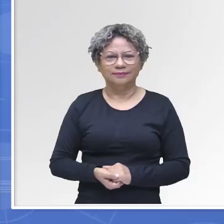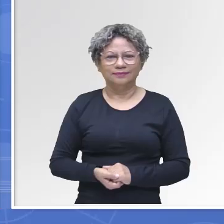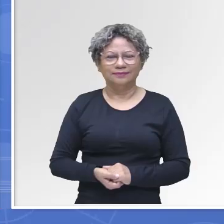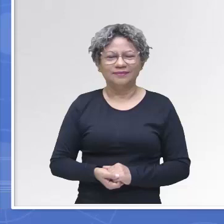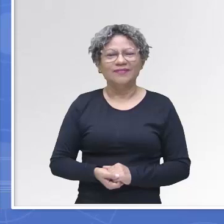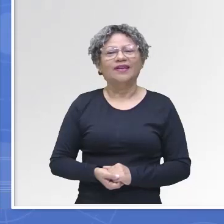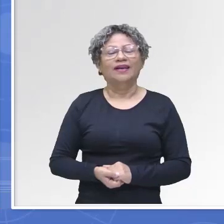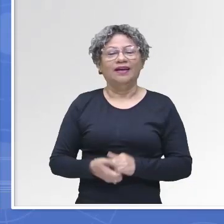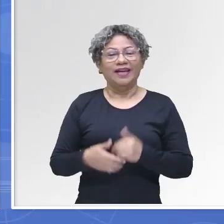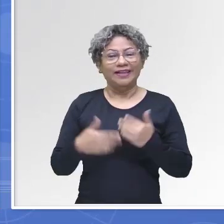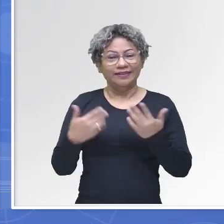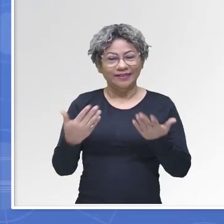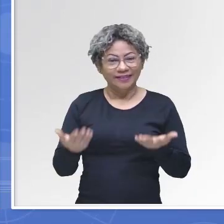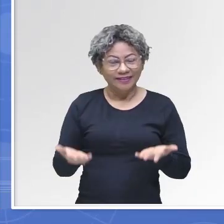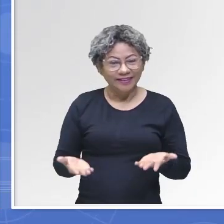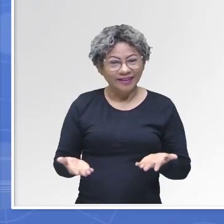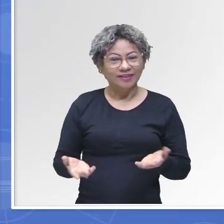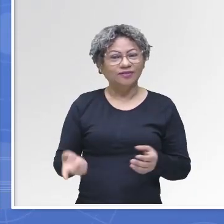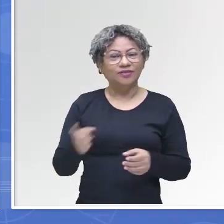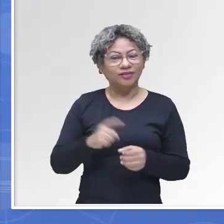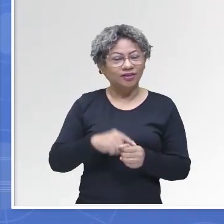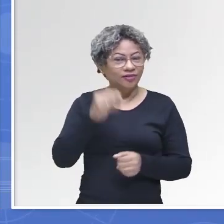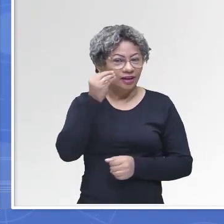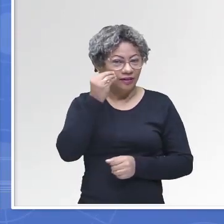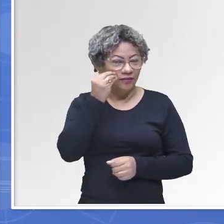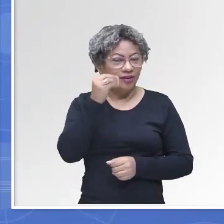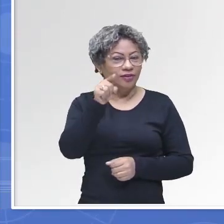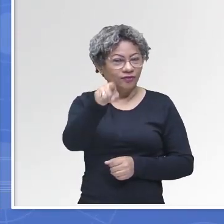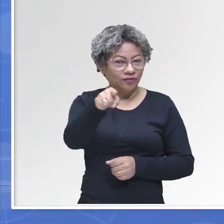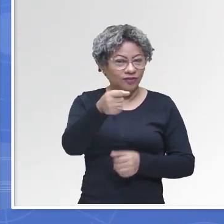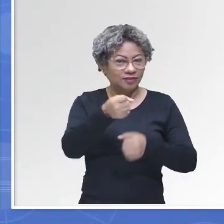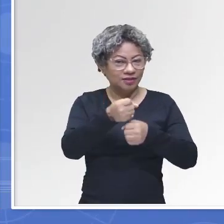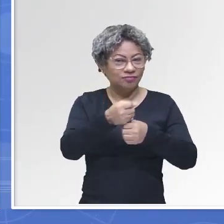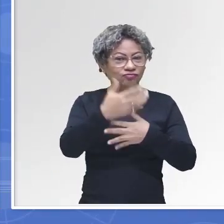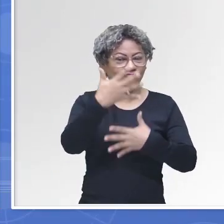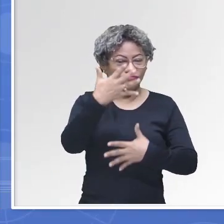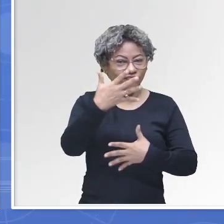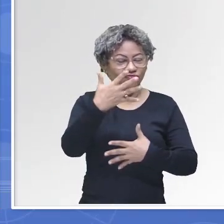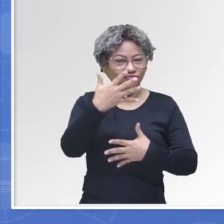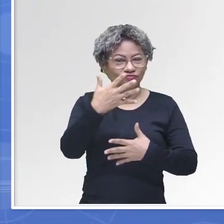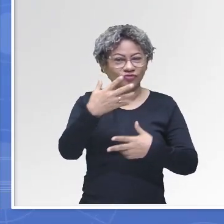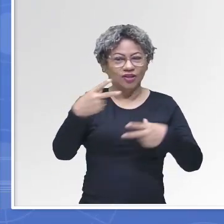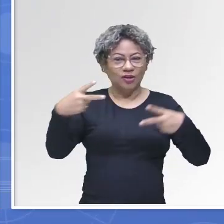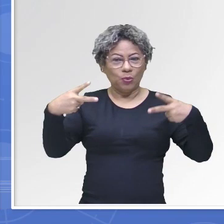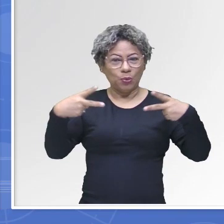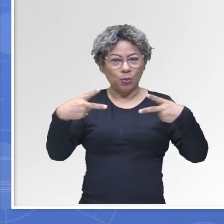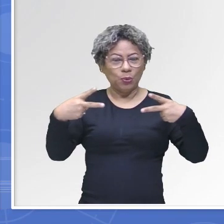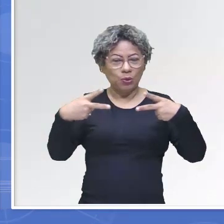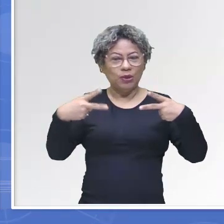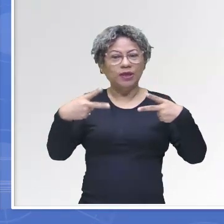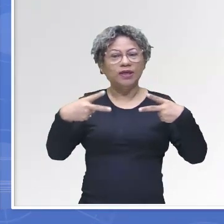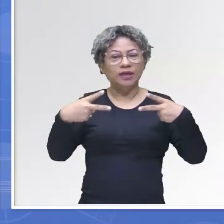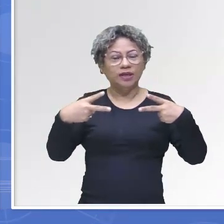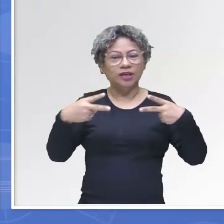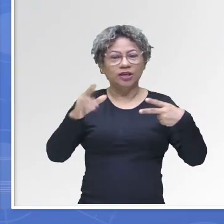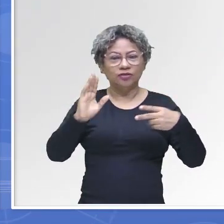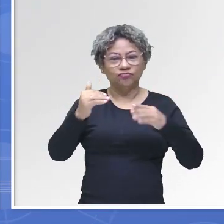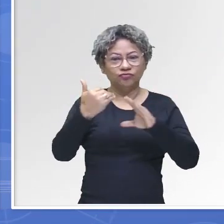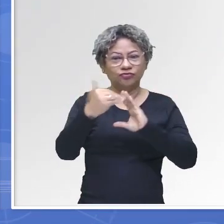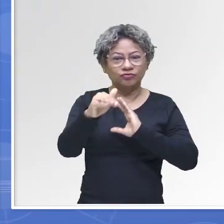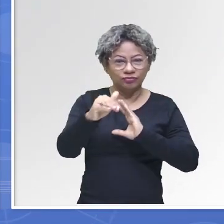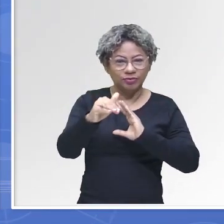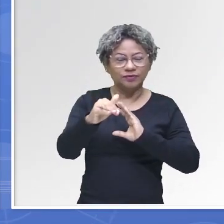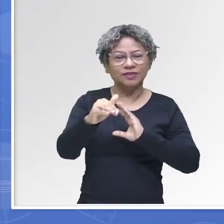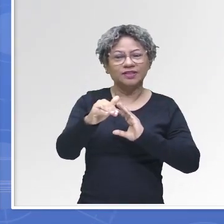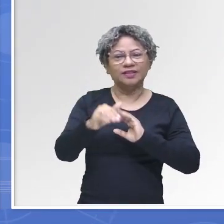Tudo bem? Estou de volta. Estava acompanhando vocês aí no chat. Coloquei o link do caderno digital aí para vocês, tá bom? Estou gostando de ver